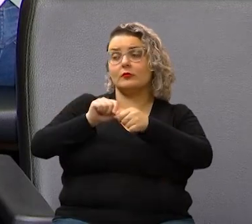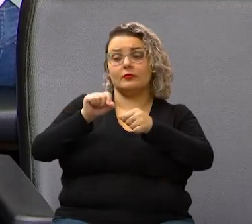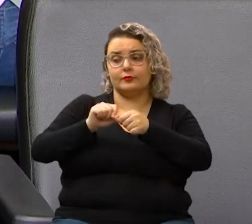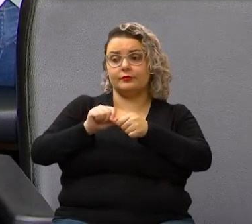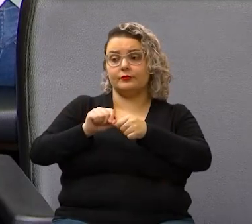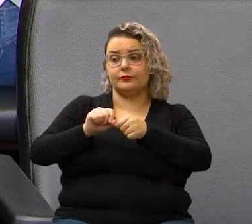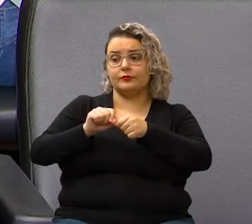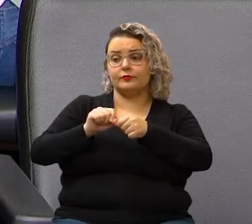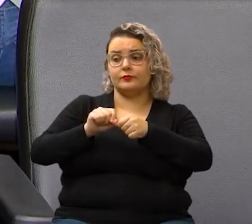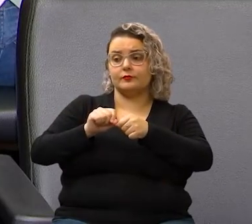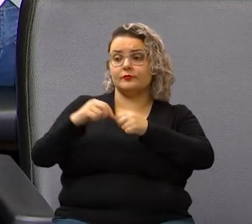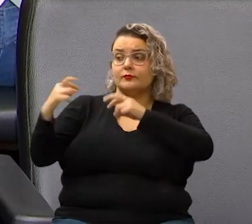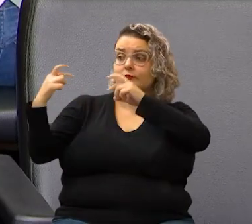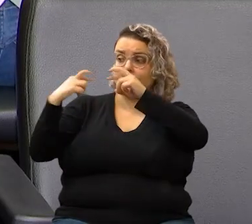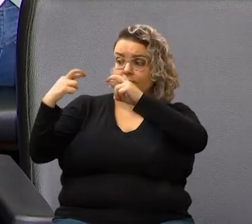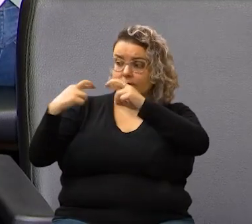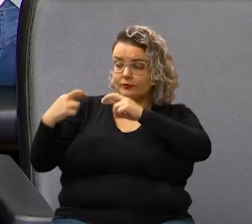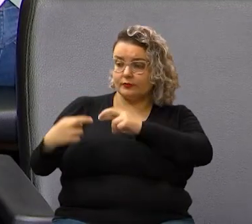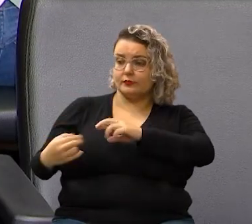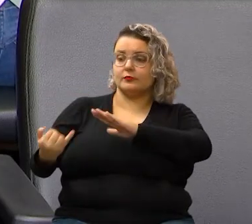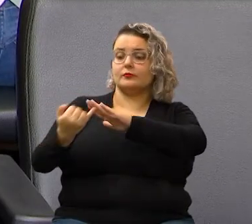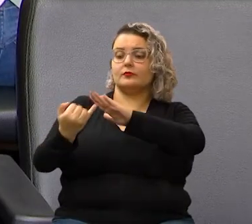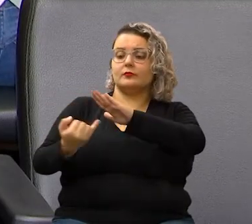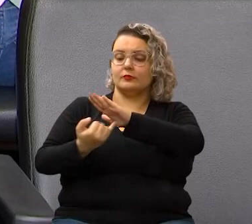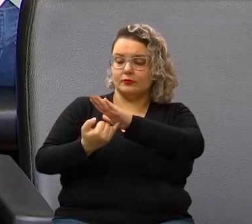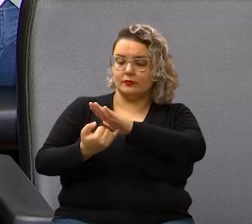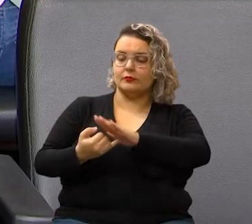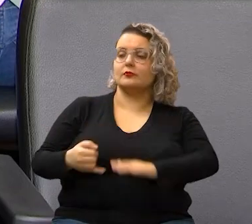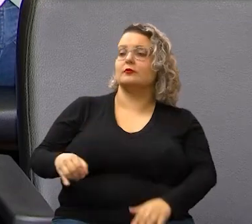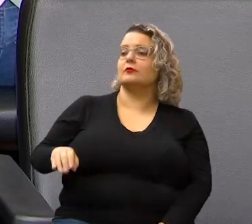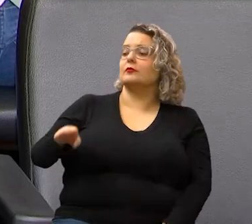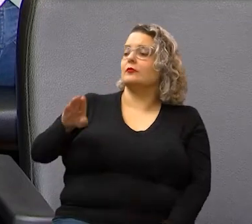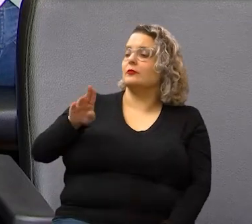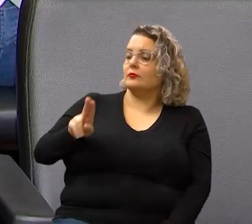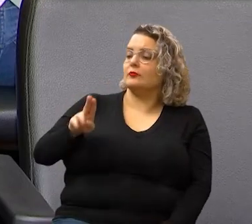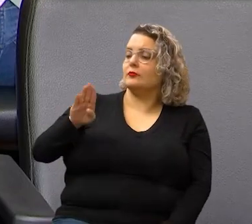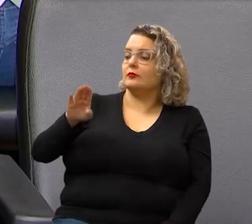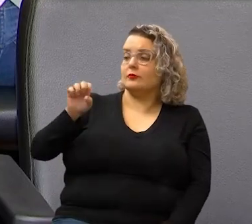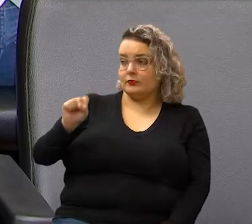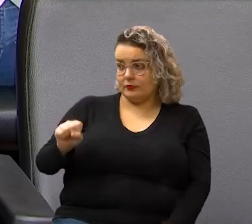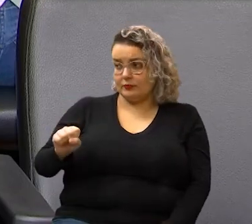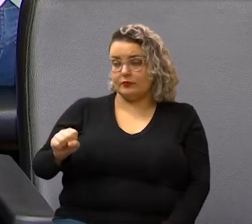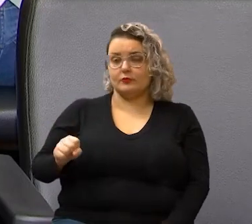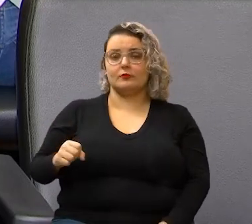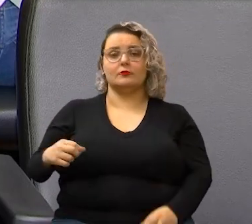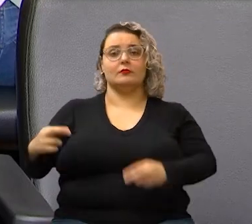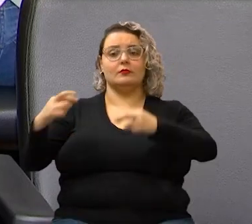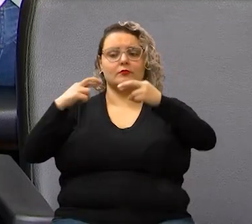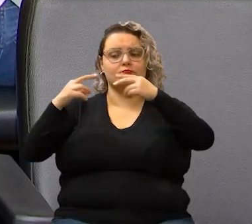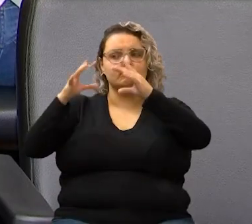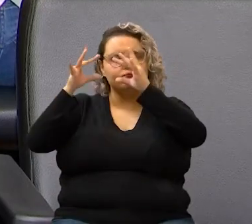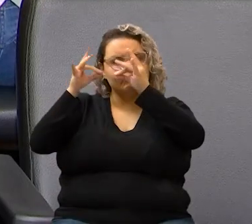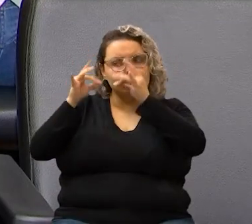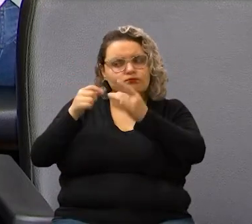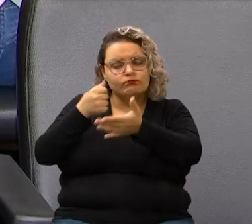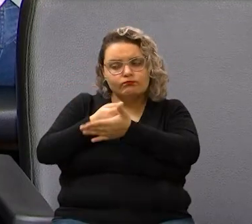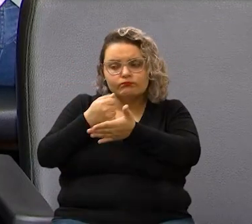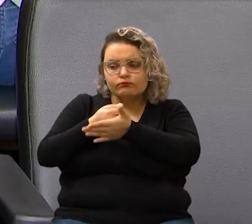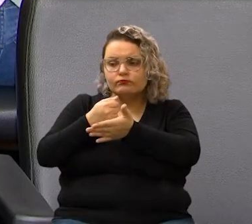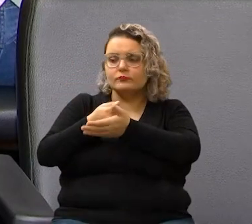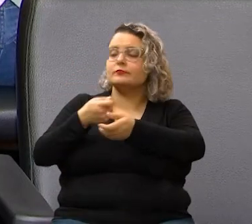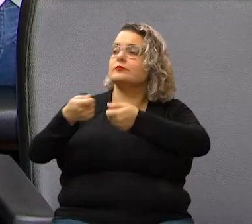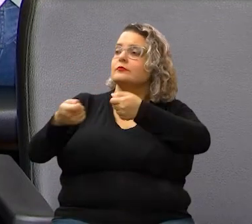medicamentos são feitos sobre supervisão das unidades básicas de saúde, Isso. Faz uma rigorosa